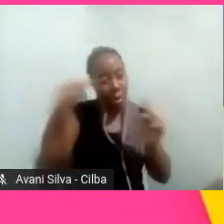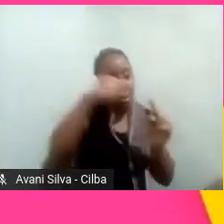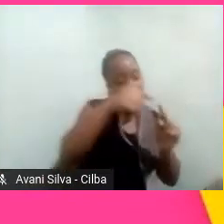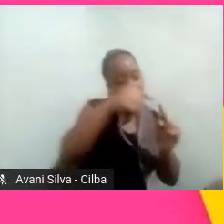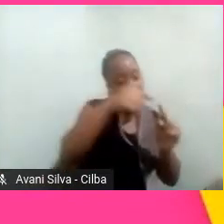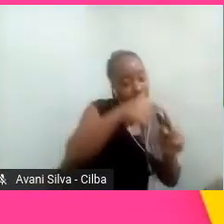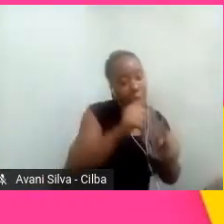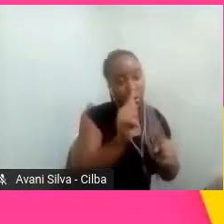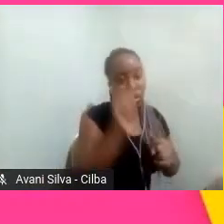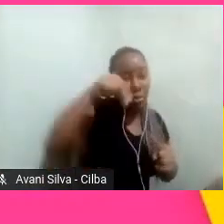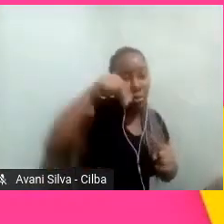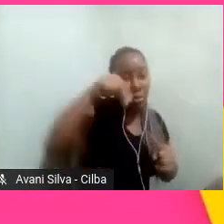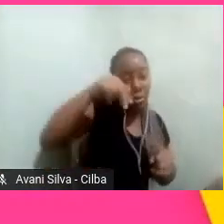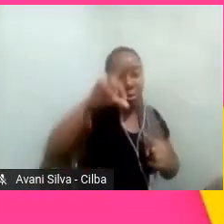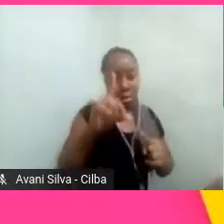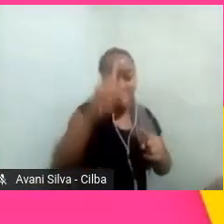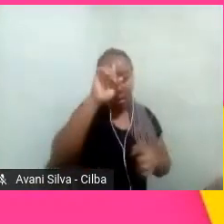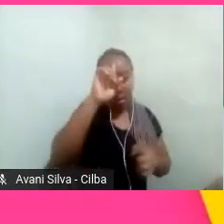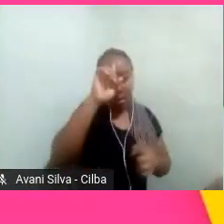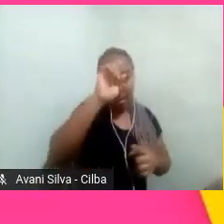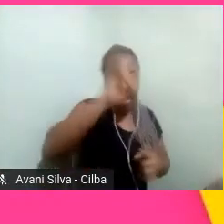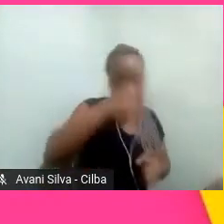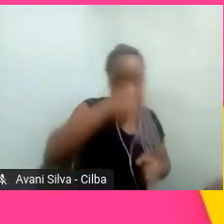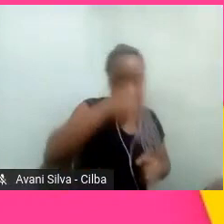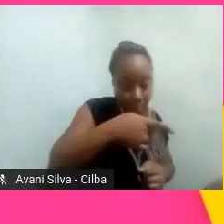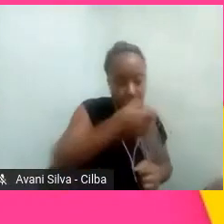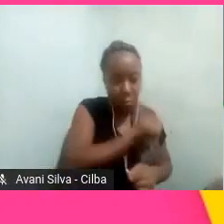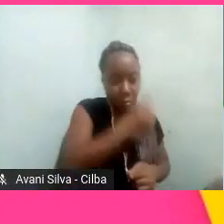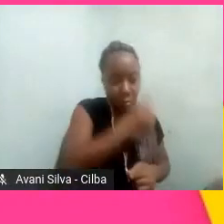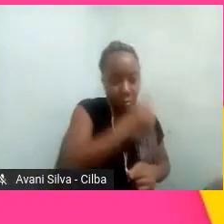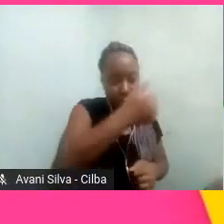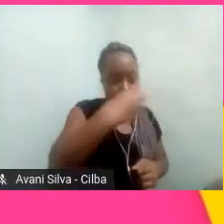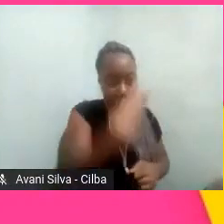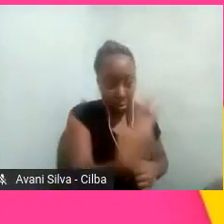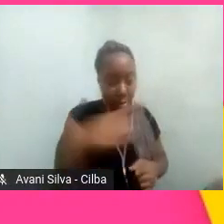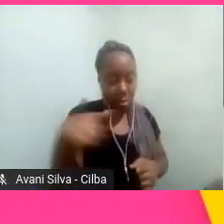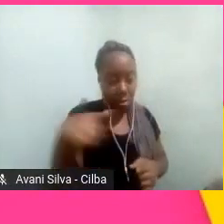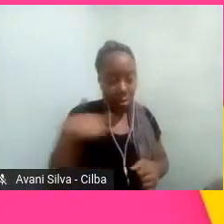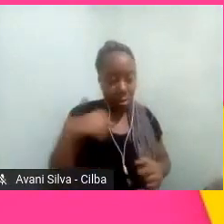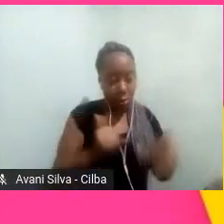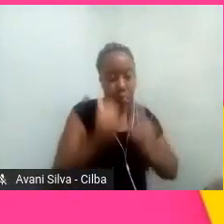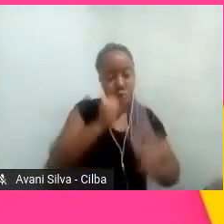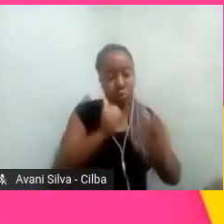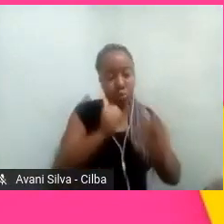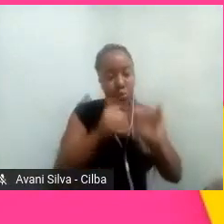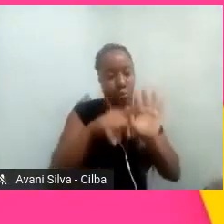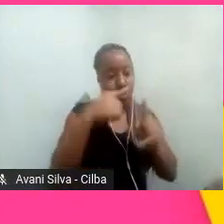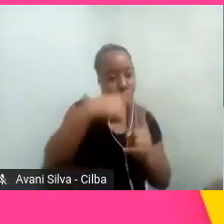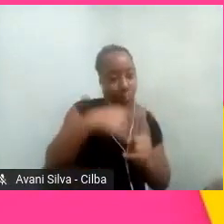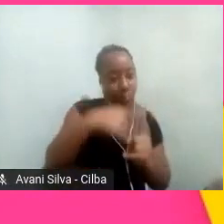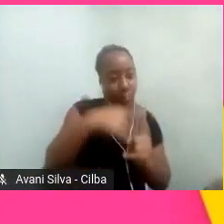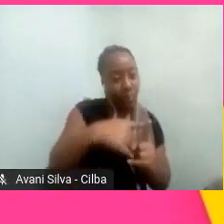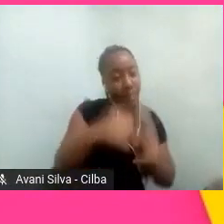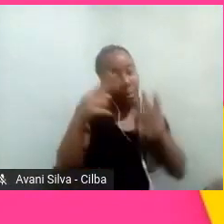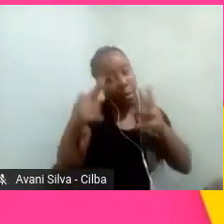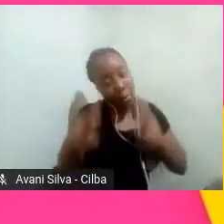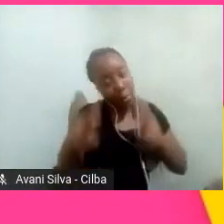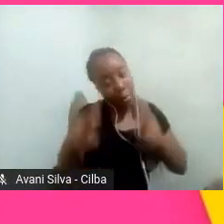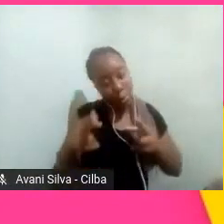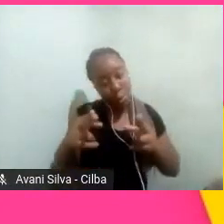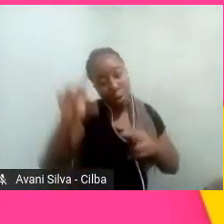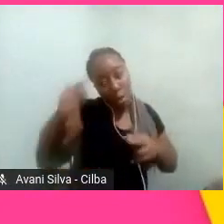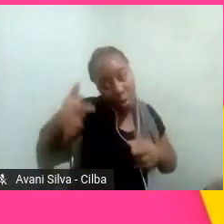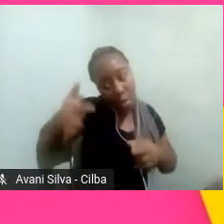o comando que no 13 teria energia positiva, é igual quando eu aperto com o dedo